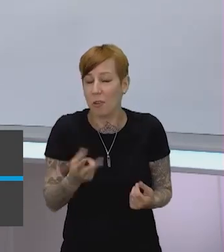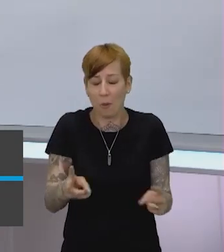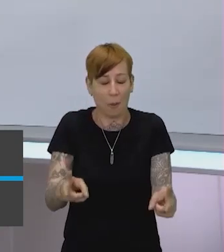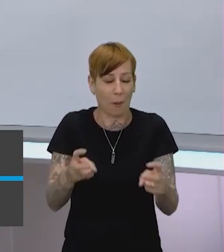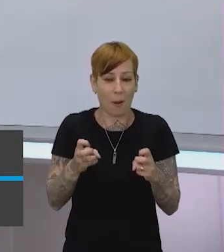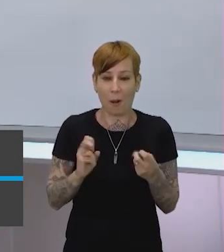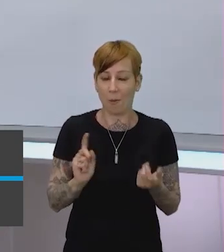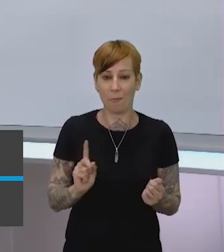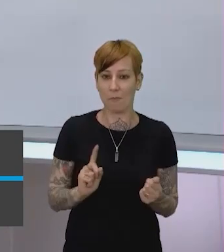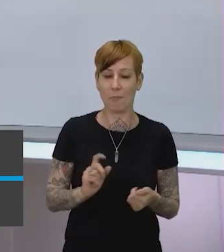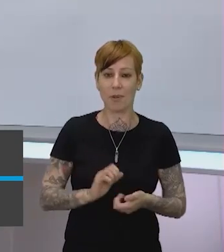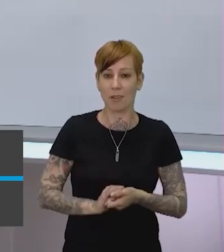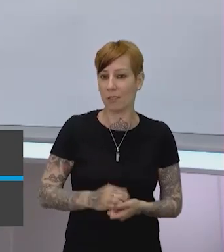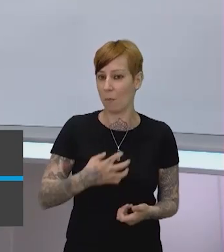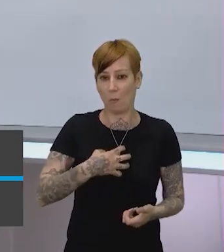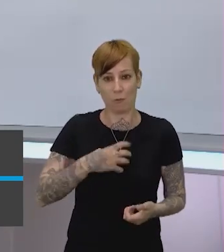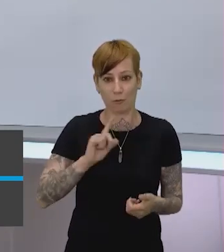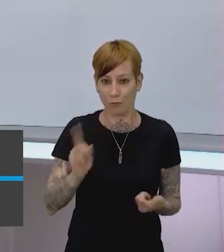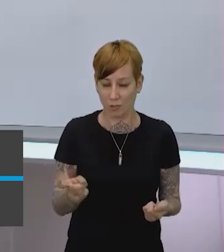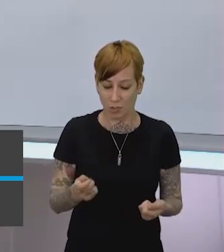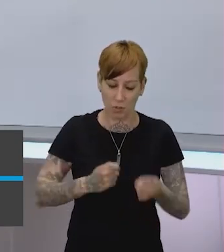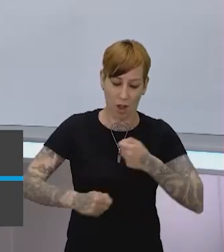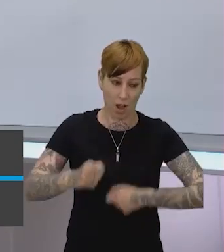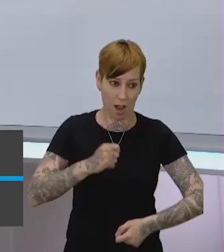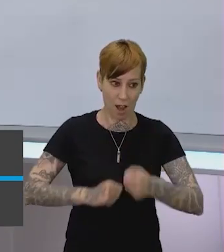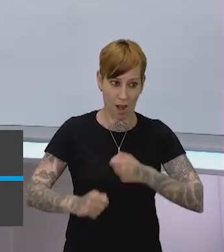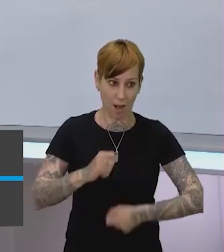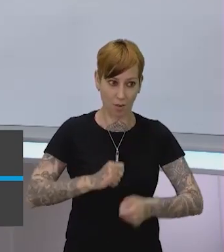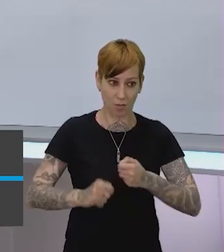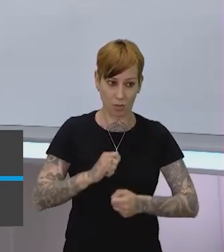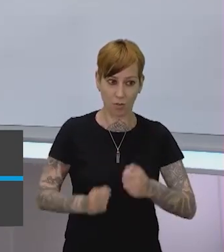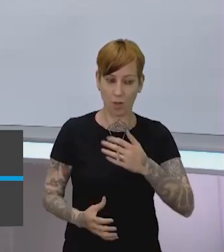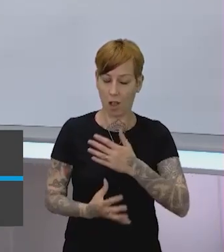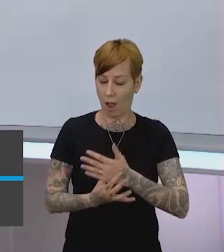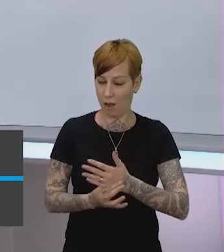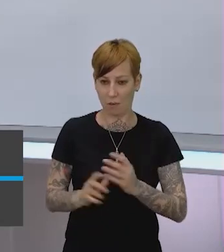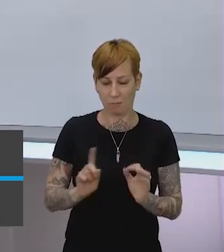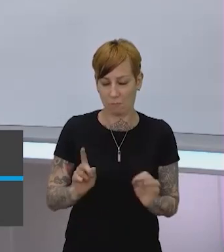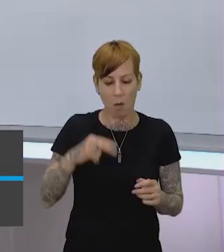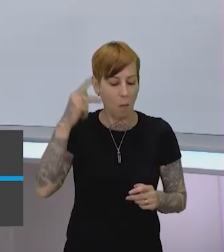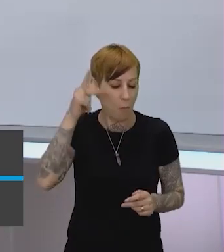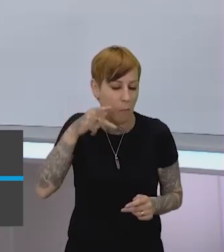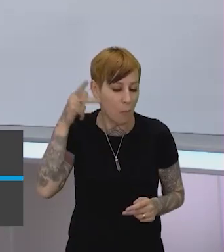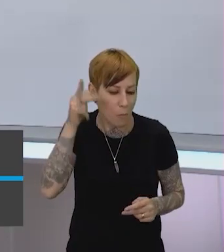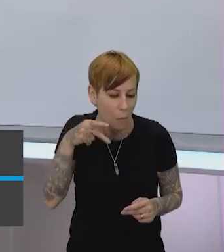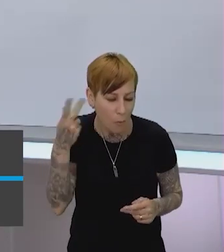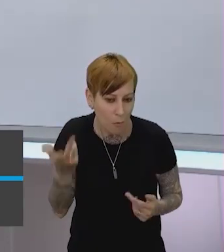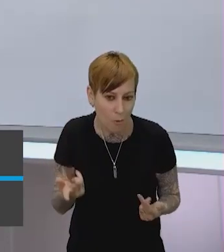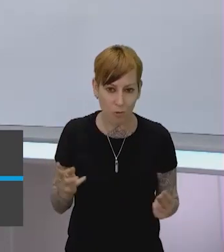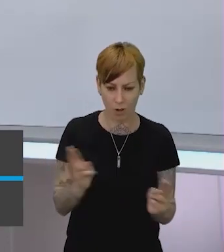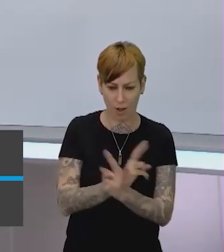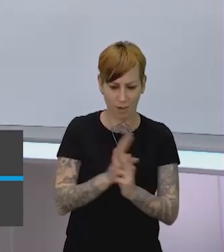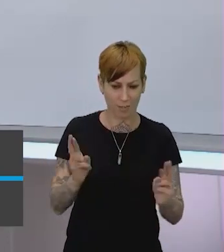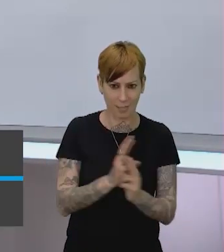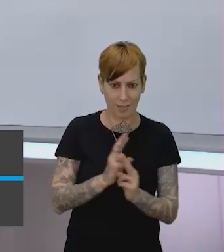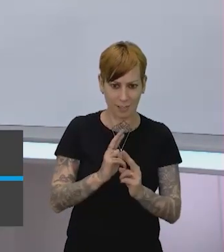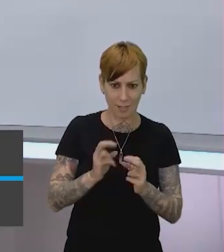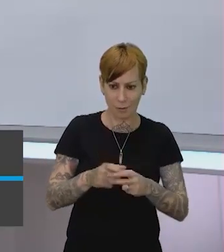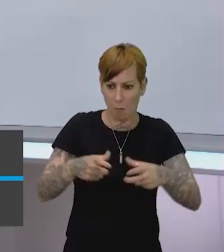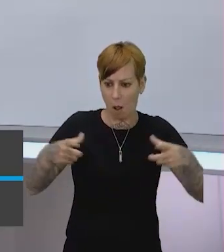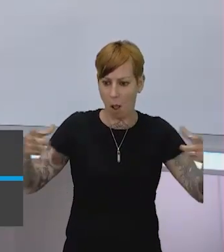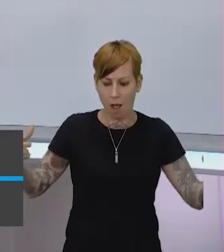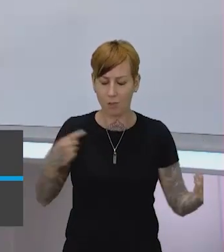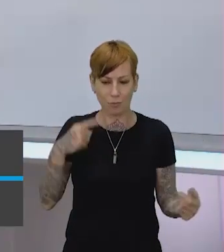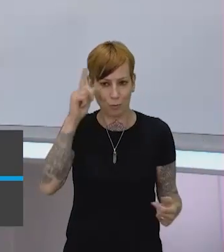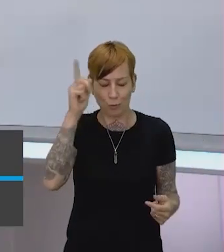não é palpável, como por exemplo as relações econômicas, as relações políticas, essas relações macro, né, nas quais nós